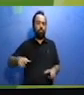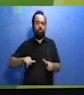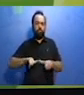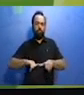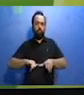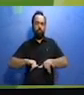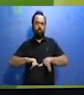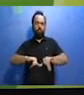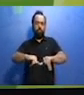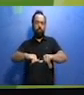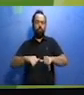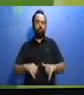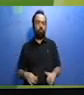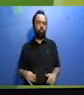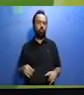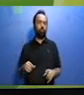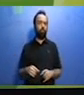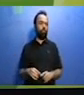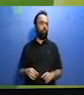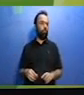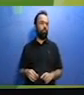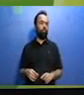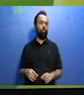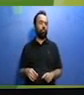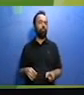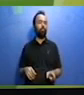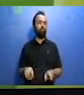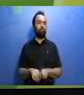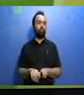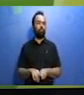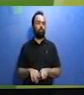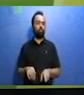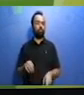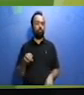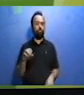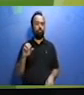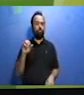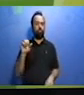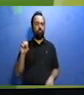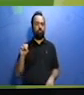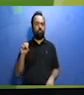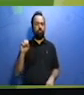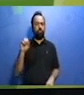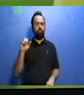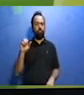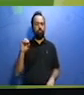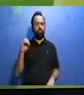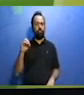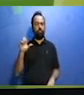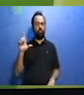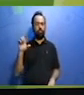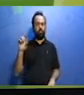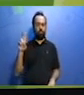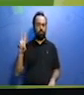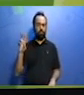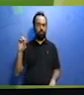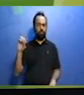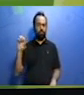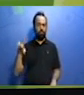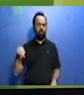e plásticos. Também temos os solventes utilizados nos solventes de tintas e de material de